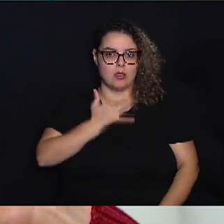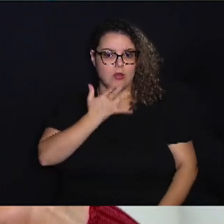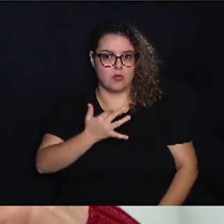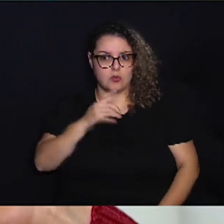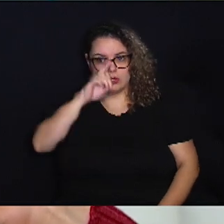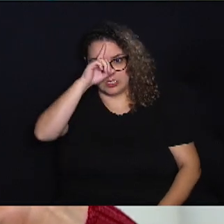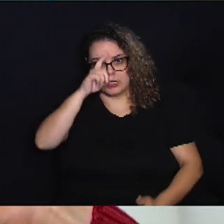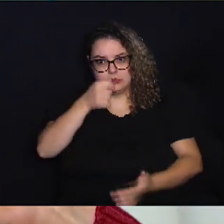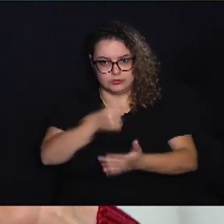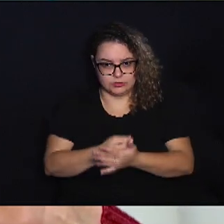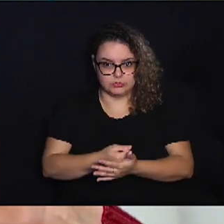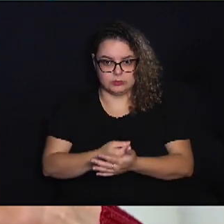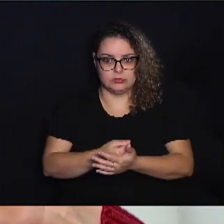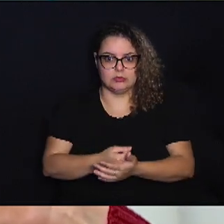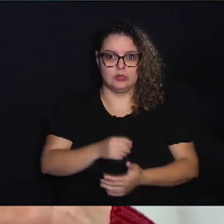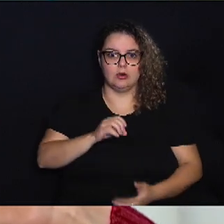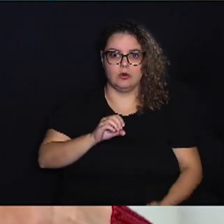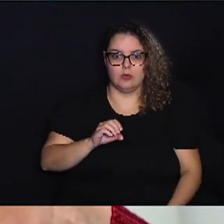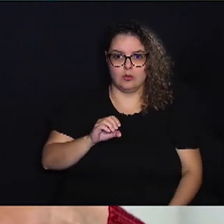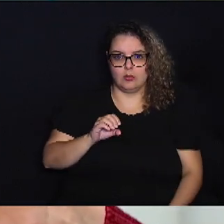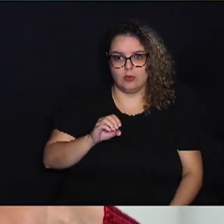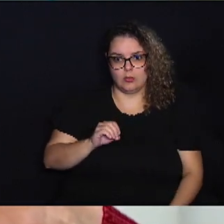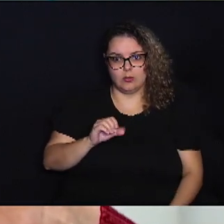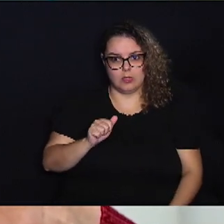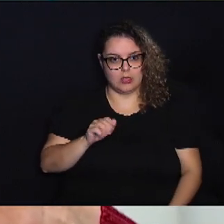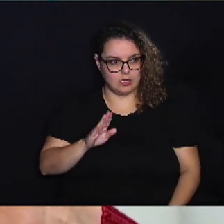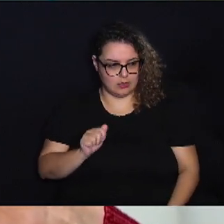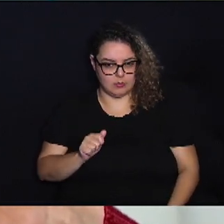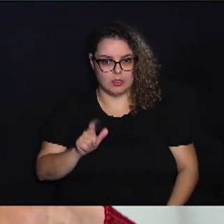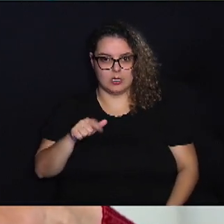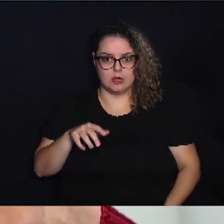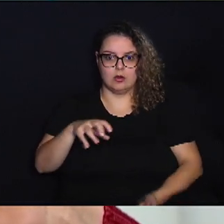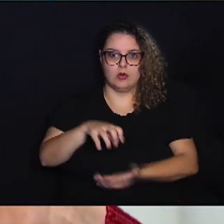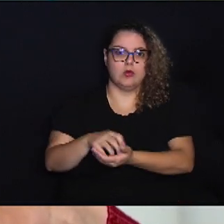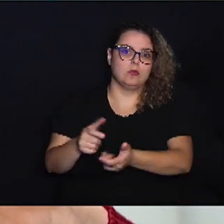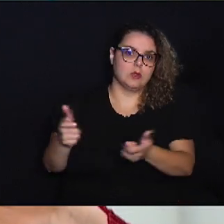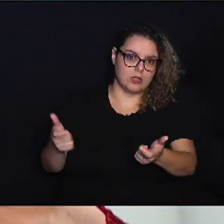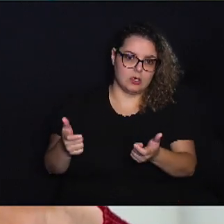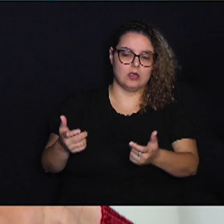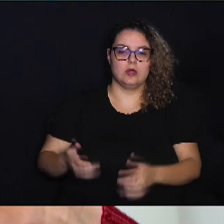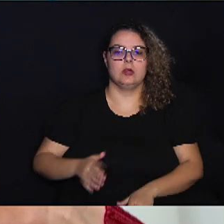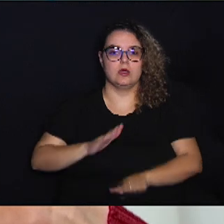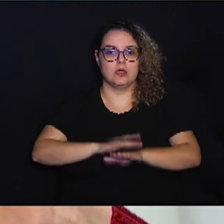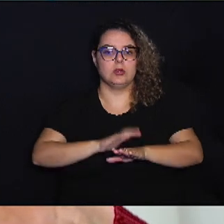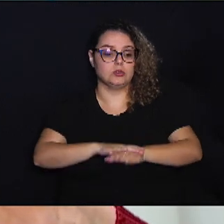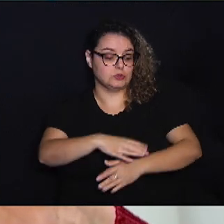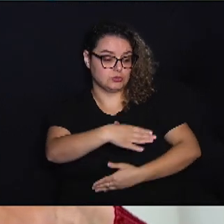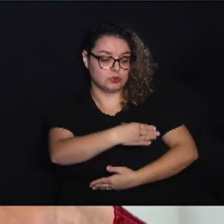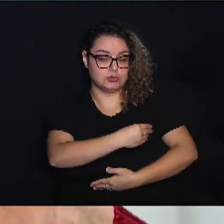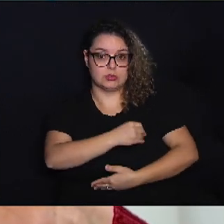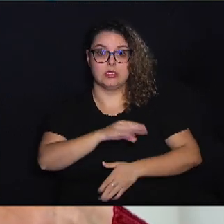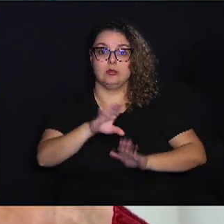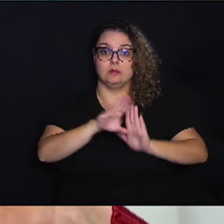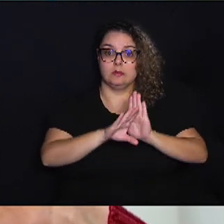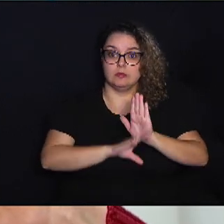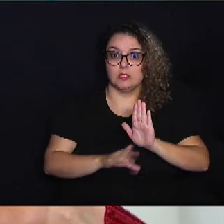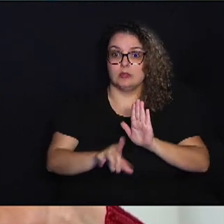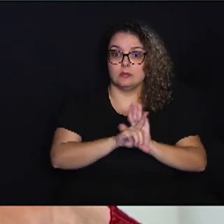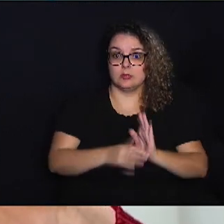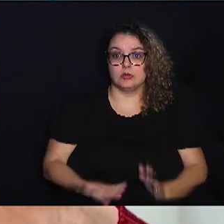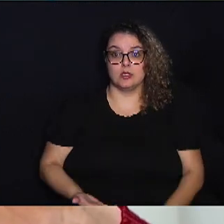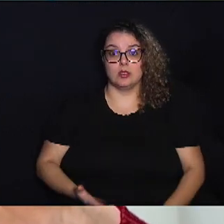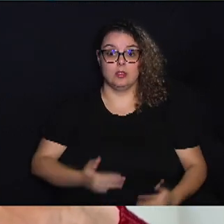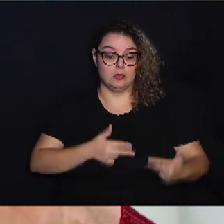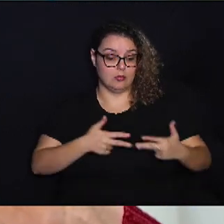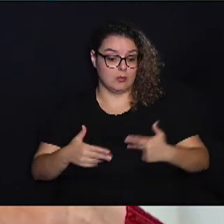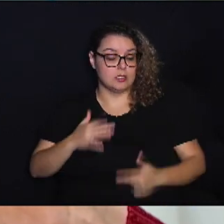definida pela UABA, que é o órgão maior que rege todas as ações de aleitamento materno, e significa o padrão ouro de